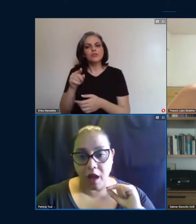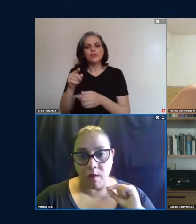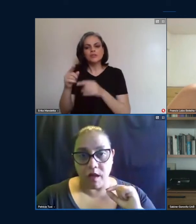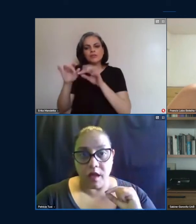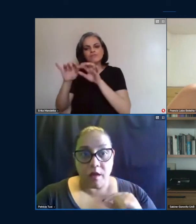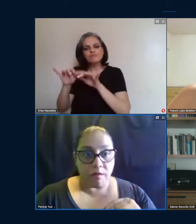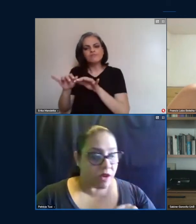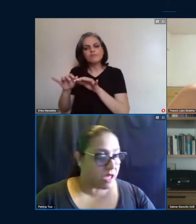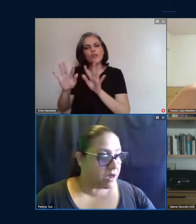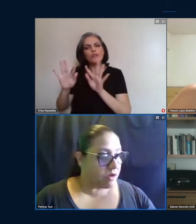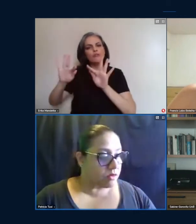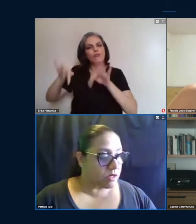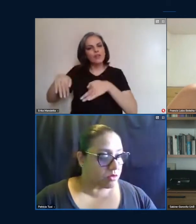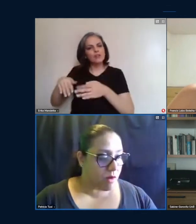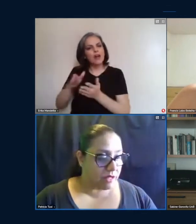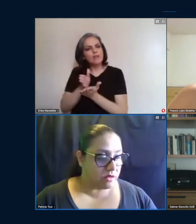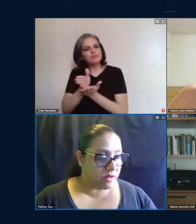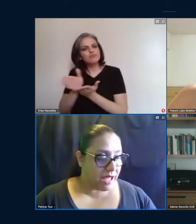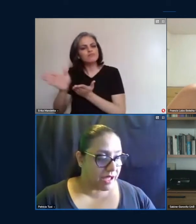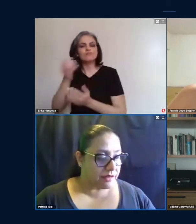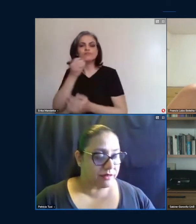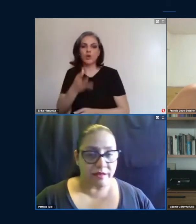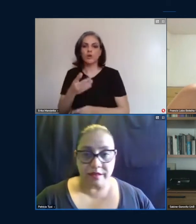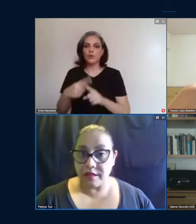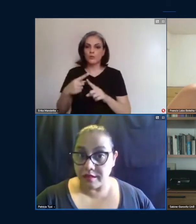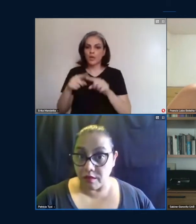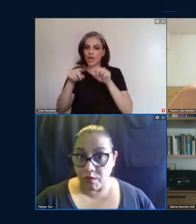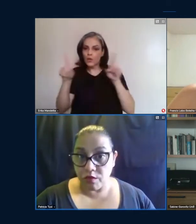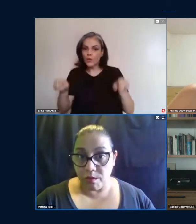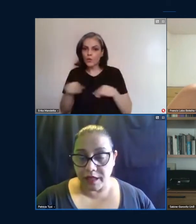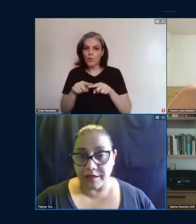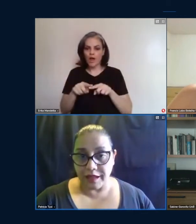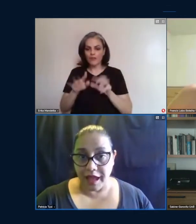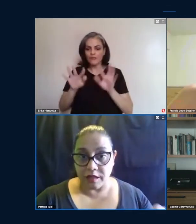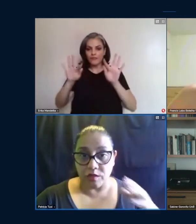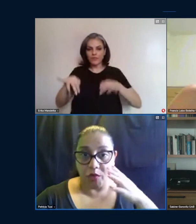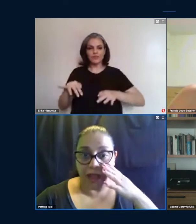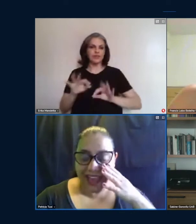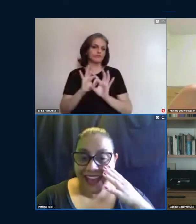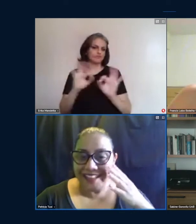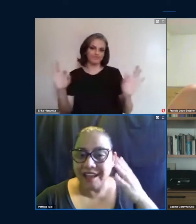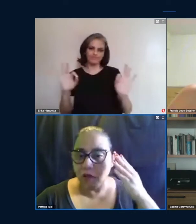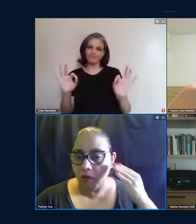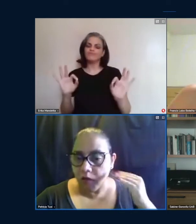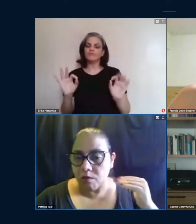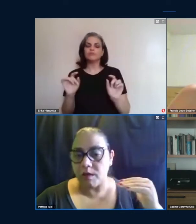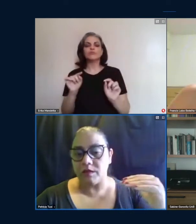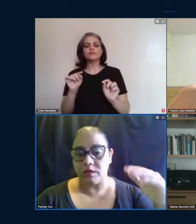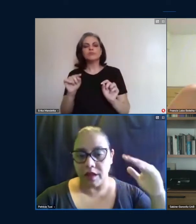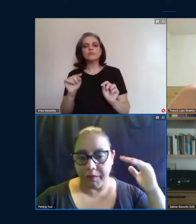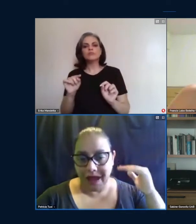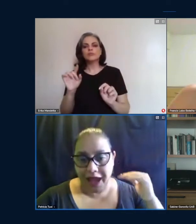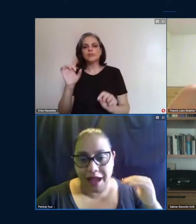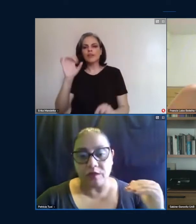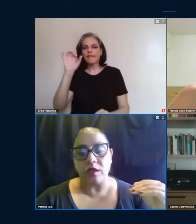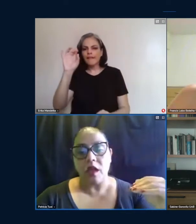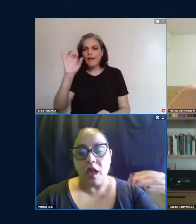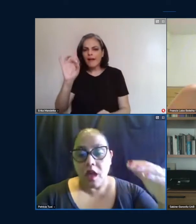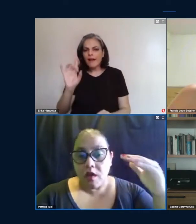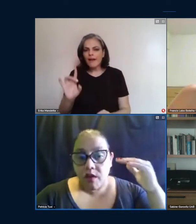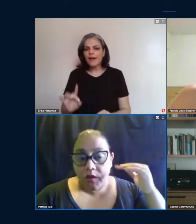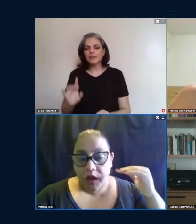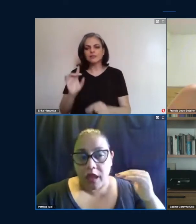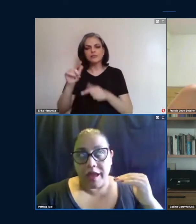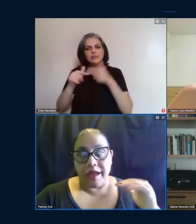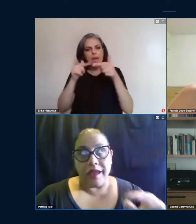no final, porque nos seus quadros finais, que estão muito bem desenhados, com cada um dos trabalhos,